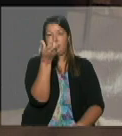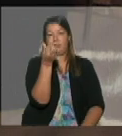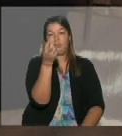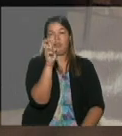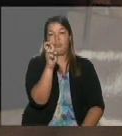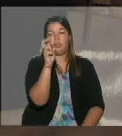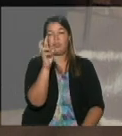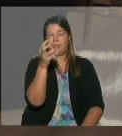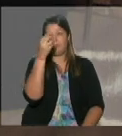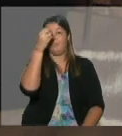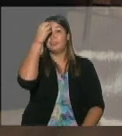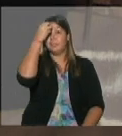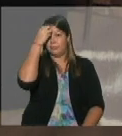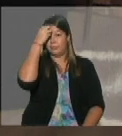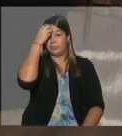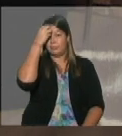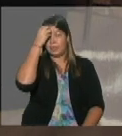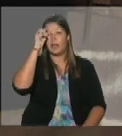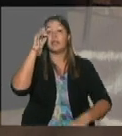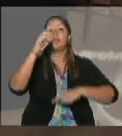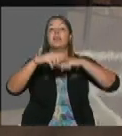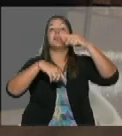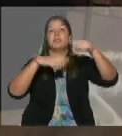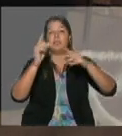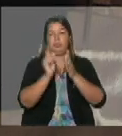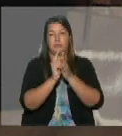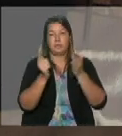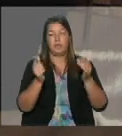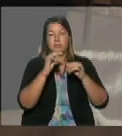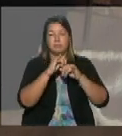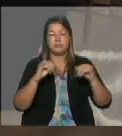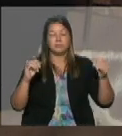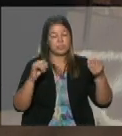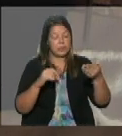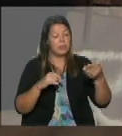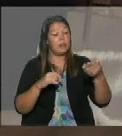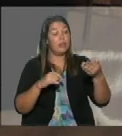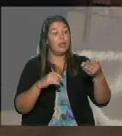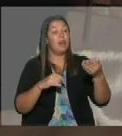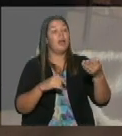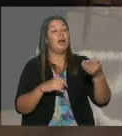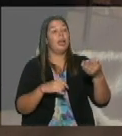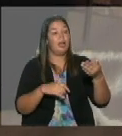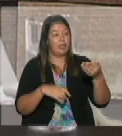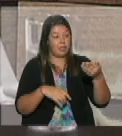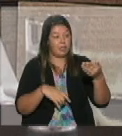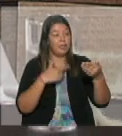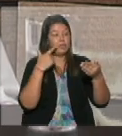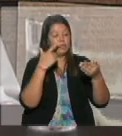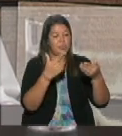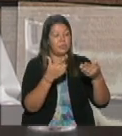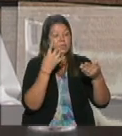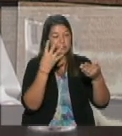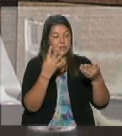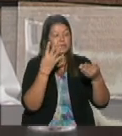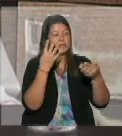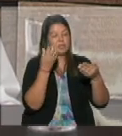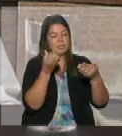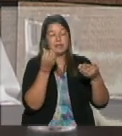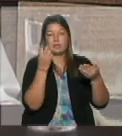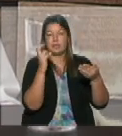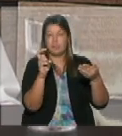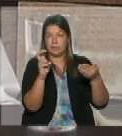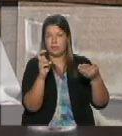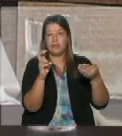Claro. E depois, quando saiu o jornal, diz assim, dos 1465 candidatos, né, temos aqui